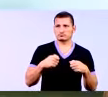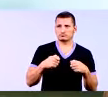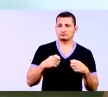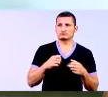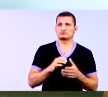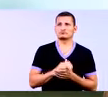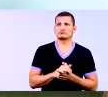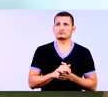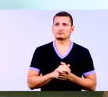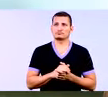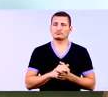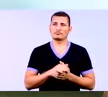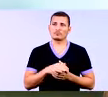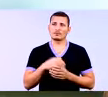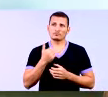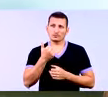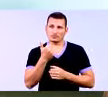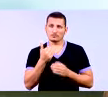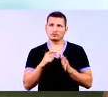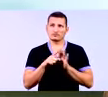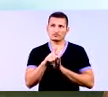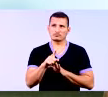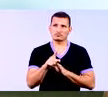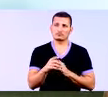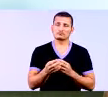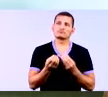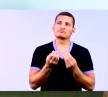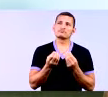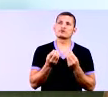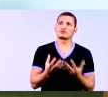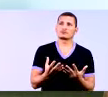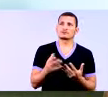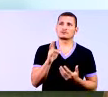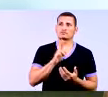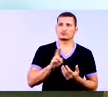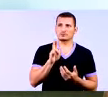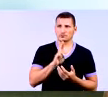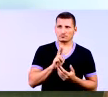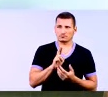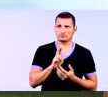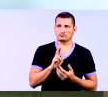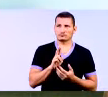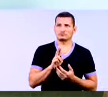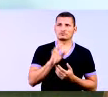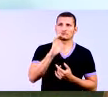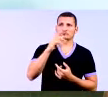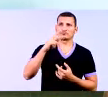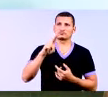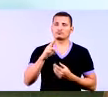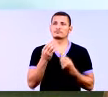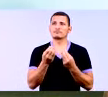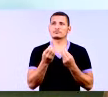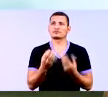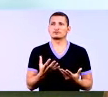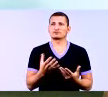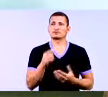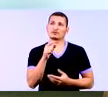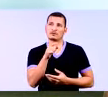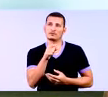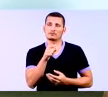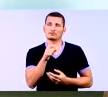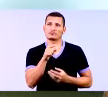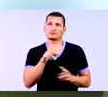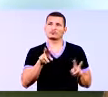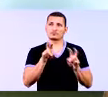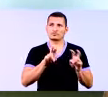preciso. Então, primeira pergunta de novo, para que eu vou usar determinado equipamento? Para que eu quero esse computador? Né? Essa